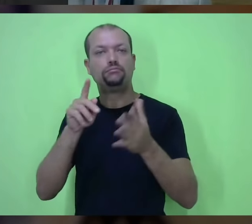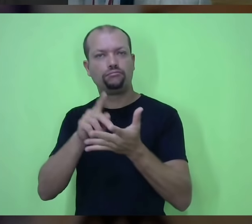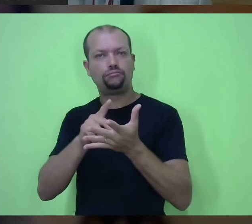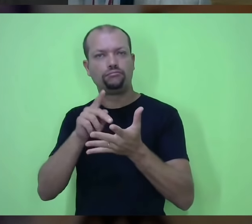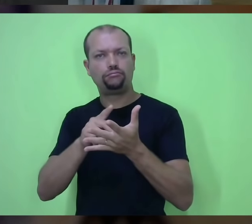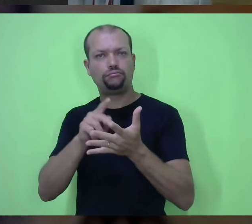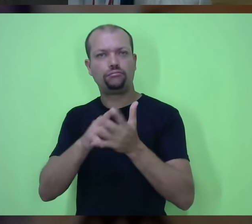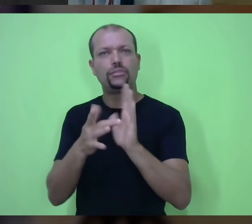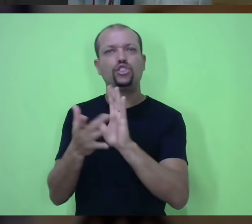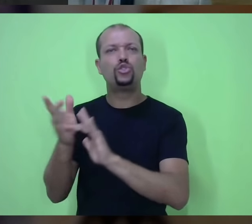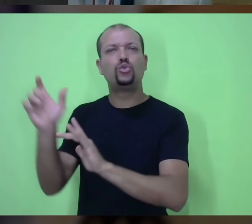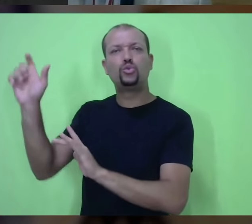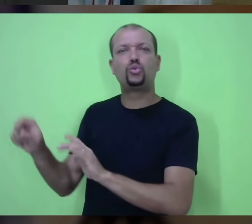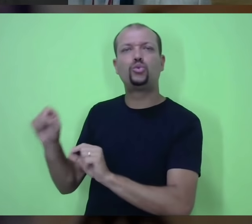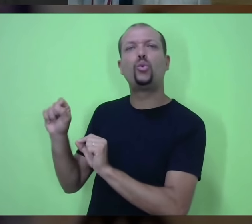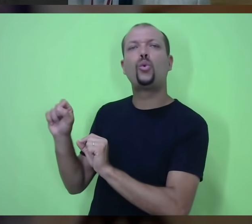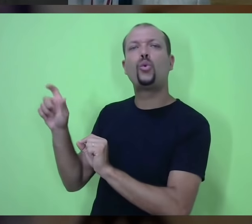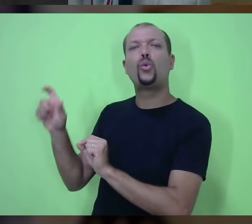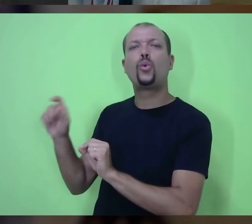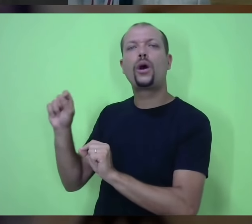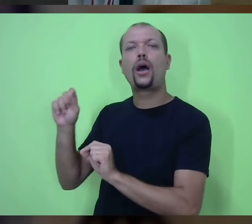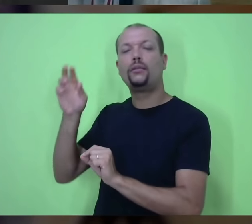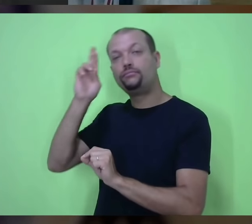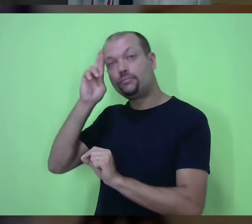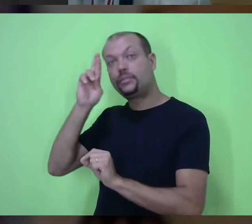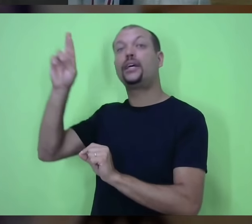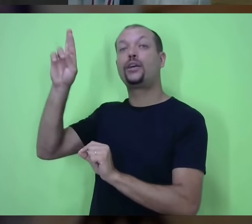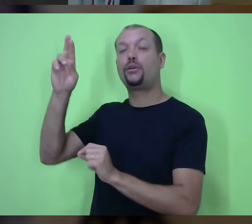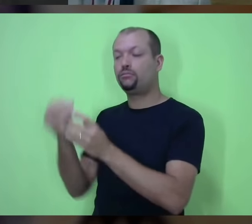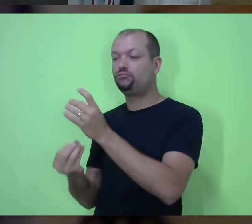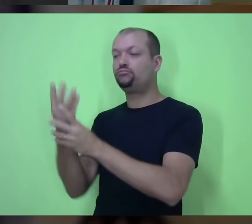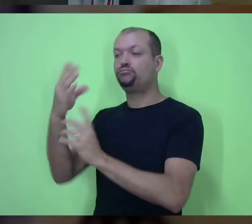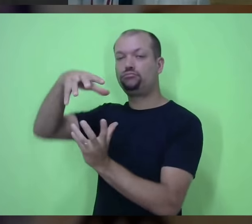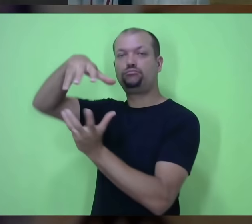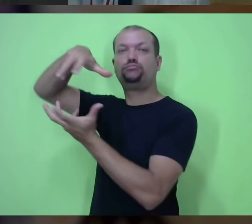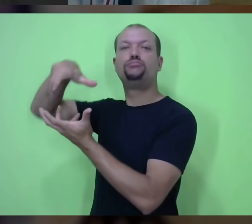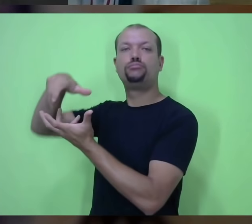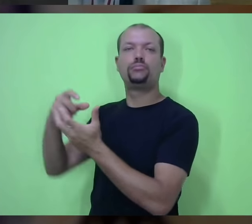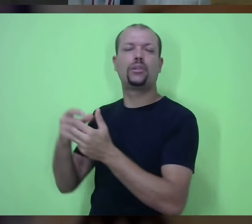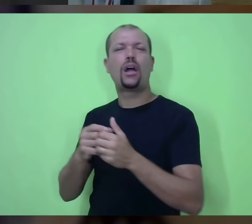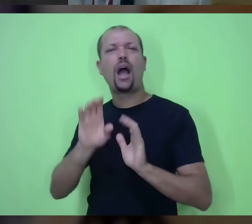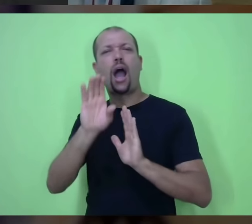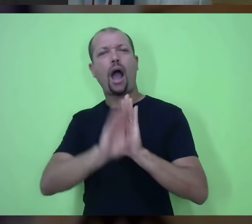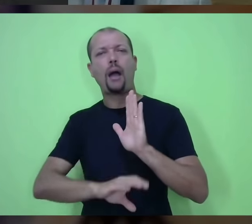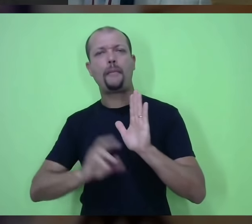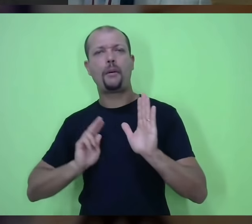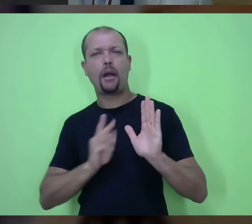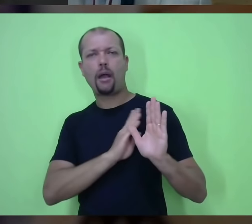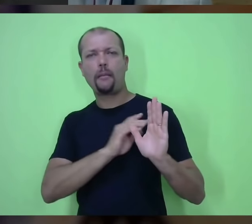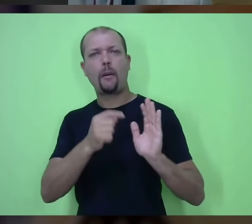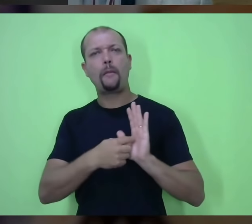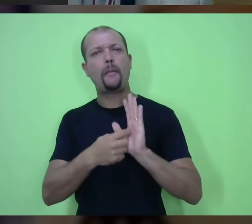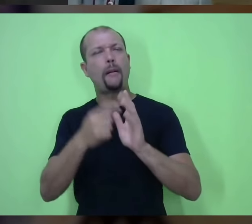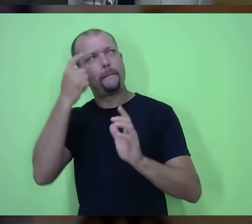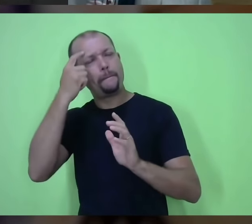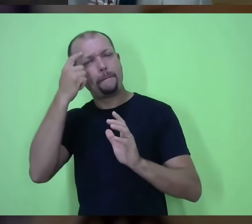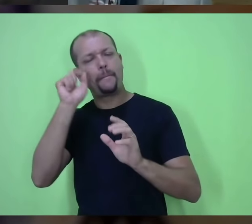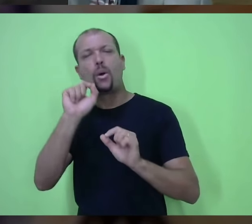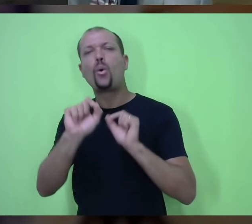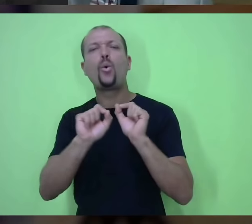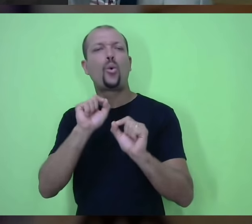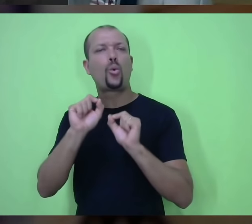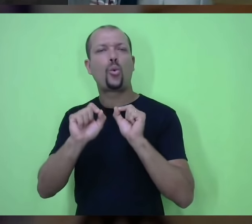capítulo 1 apresenta Jesus como sendo o divino Senhor, Criador. Na verdade, os primeiros capítulos de Hebreus têm a preocupação